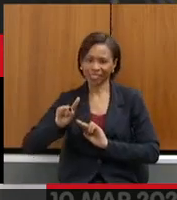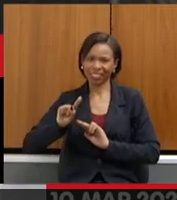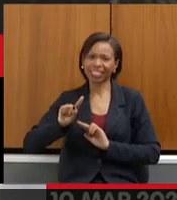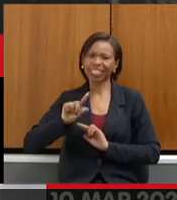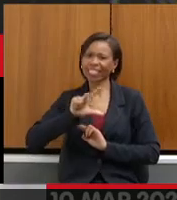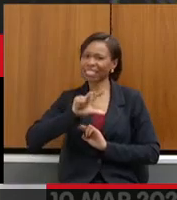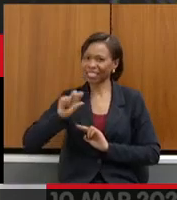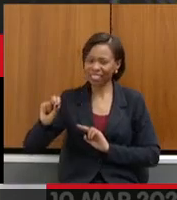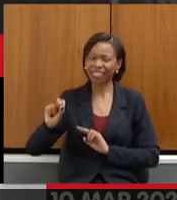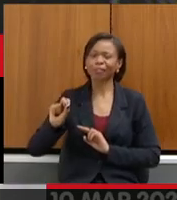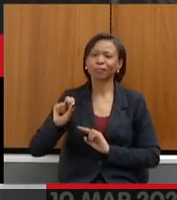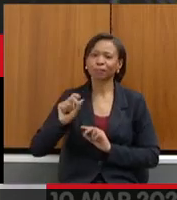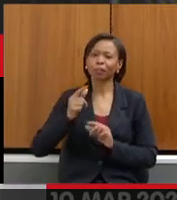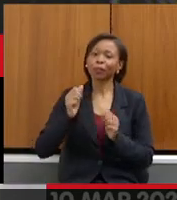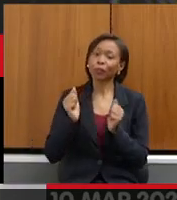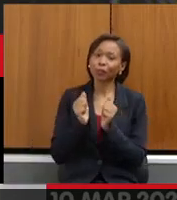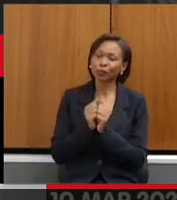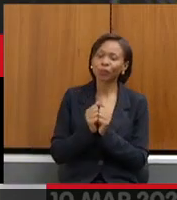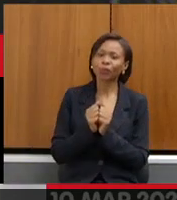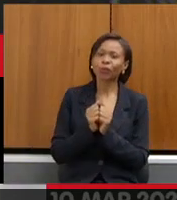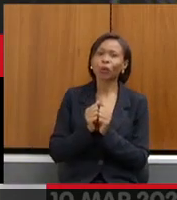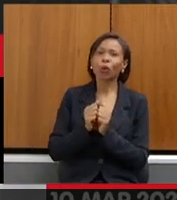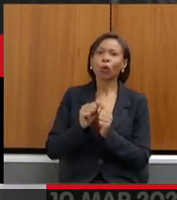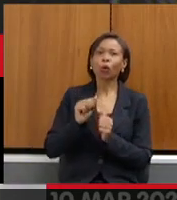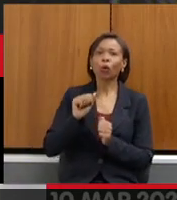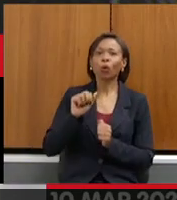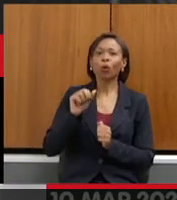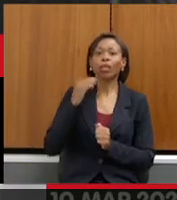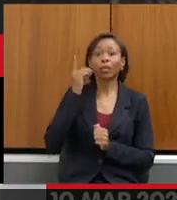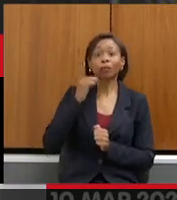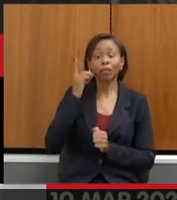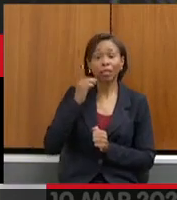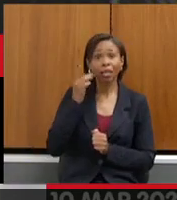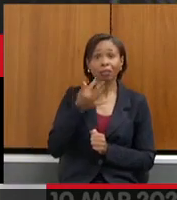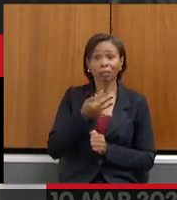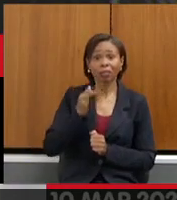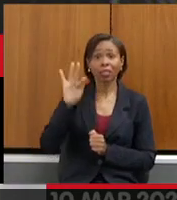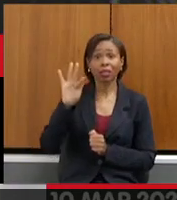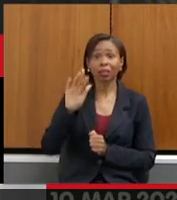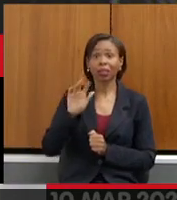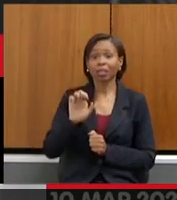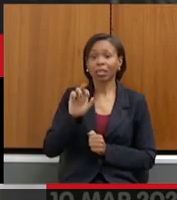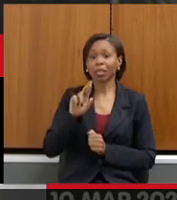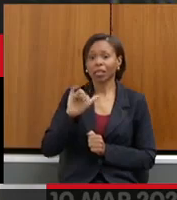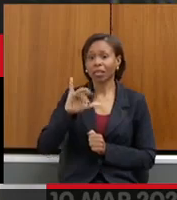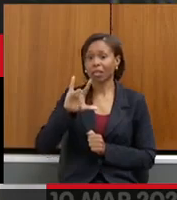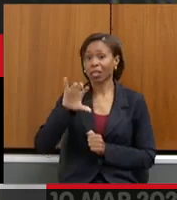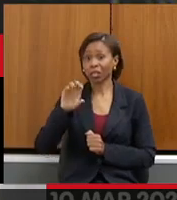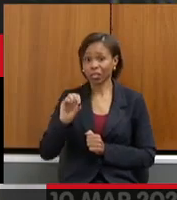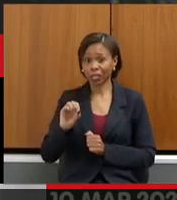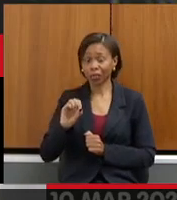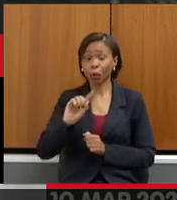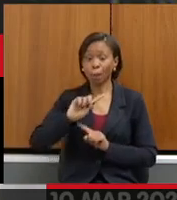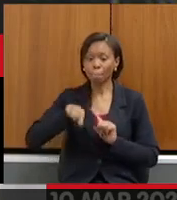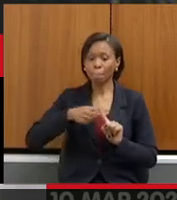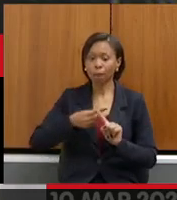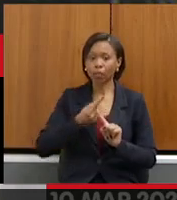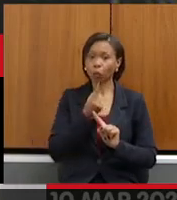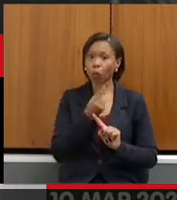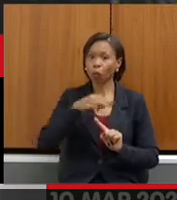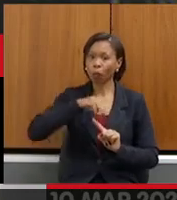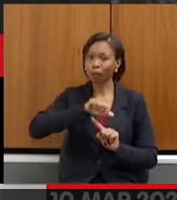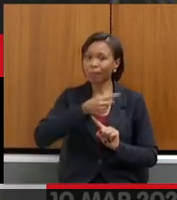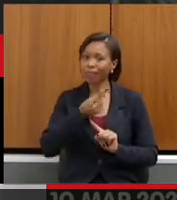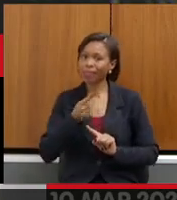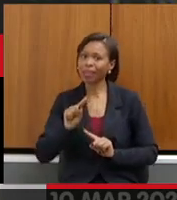juntamente com o nosso deputado federal Hercílio Coelho Diniz foram também investidos mais um milhão e meio Essa foi a